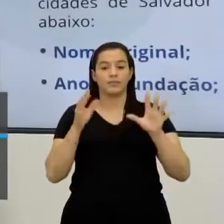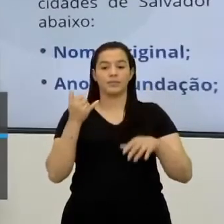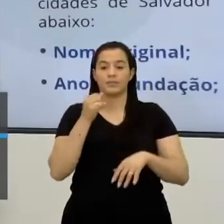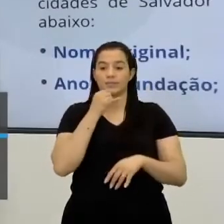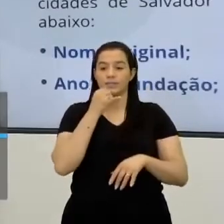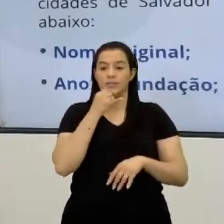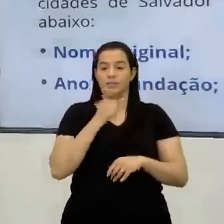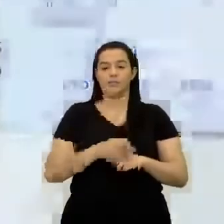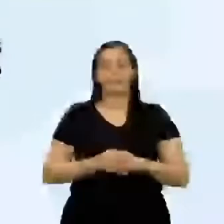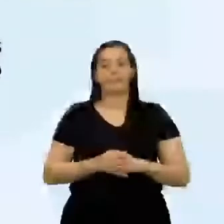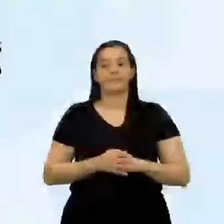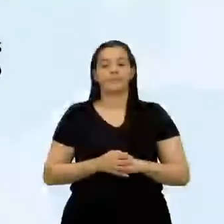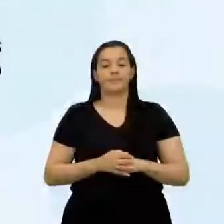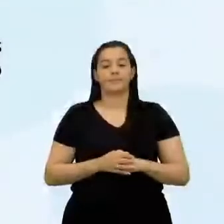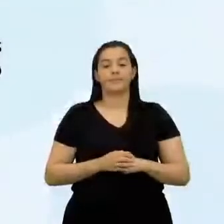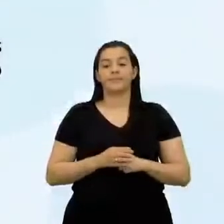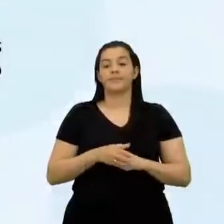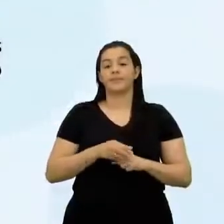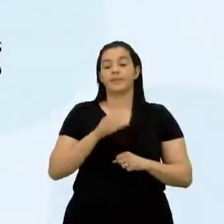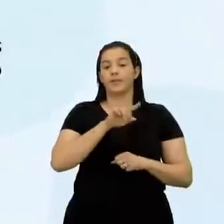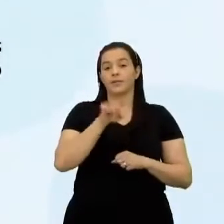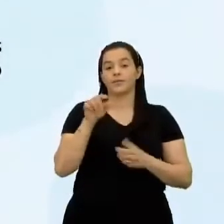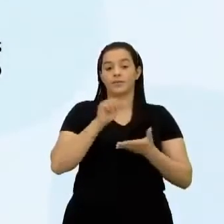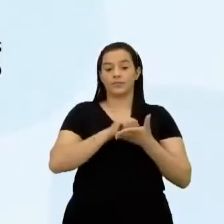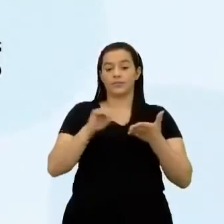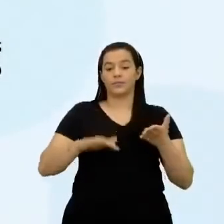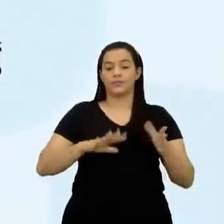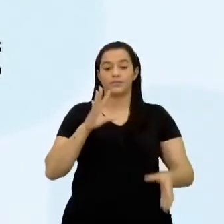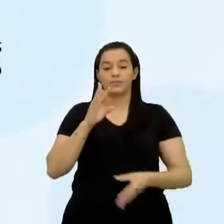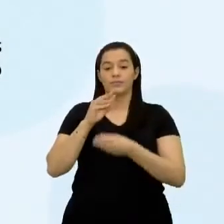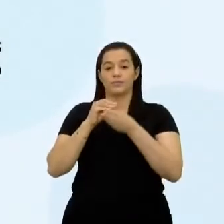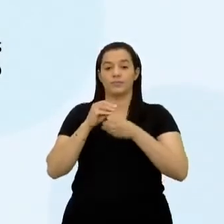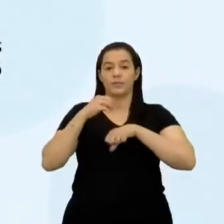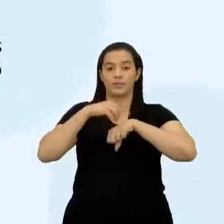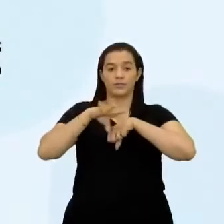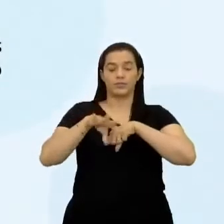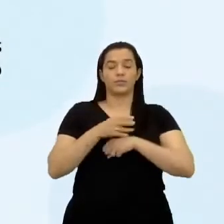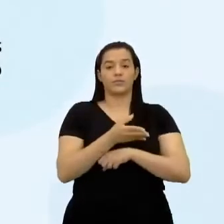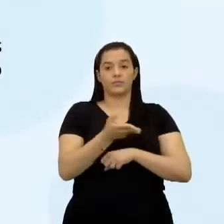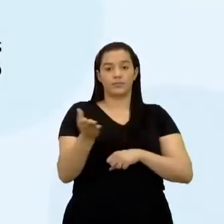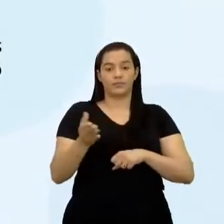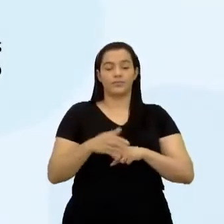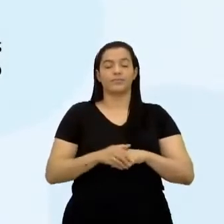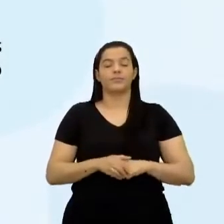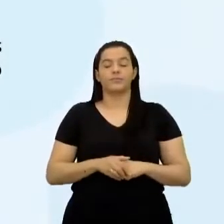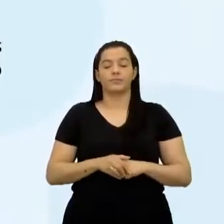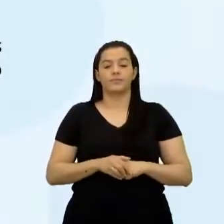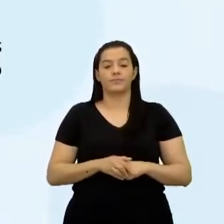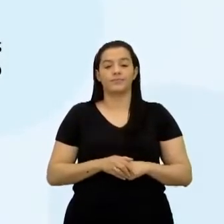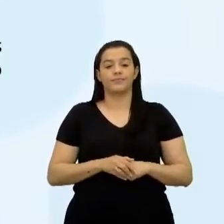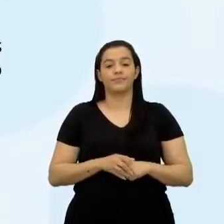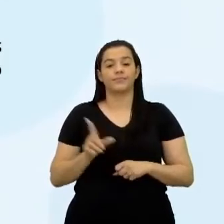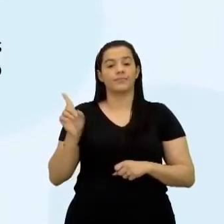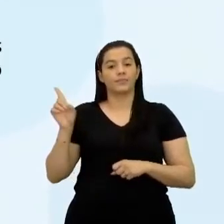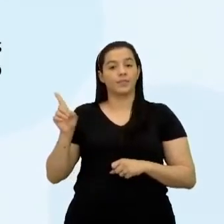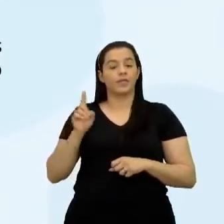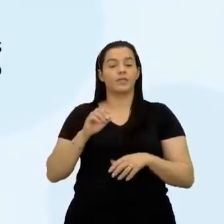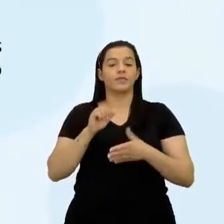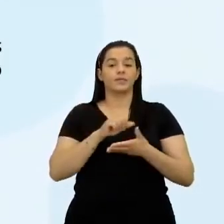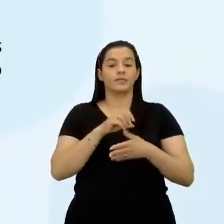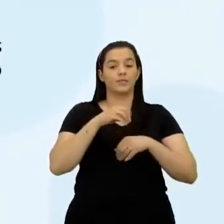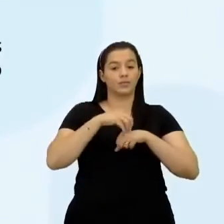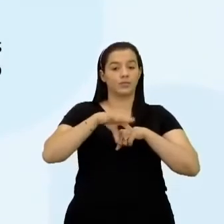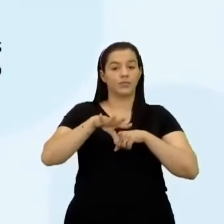uma olhadinha na tela, tem uma atividade complementar, aí é uma sugestão de atividade, né? Essa sugestão